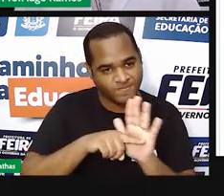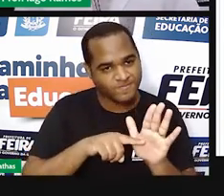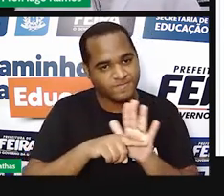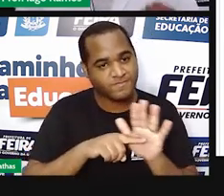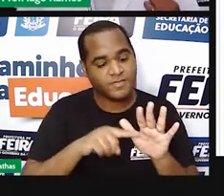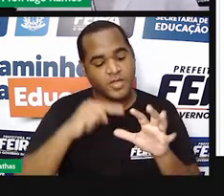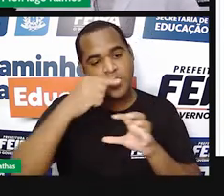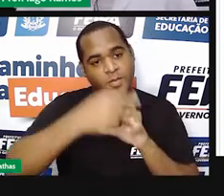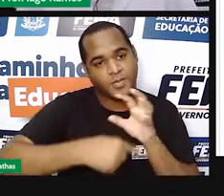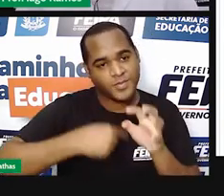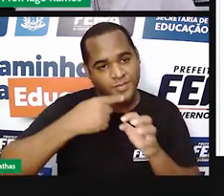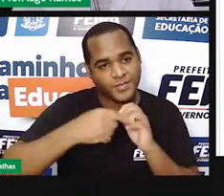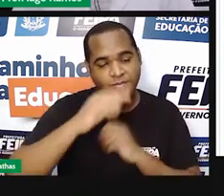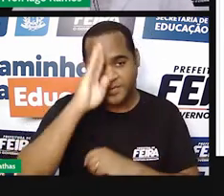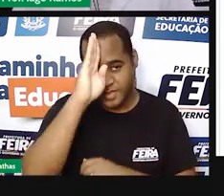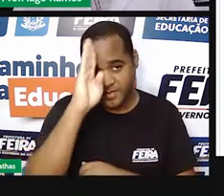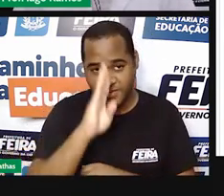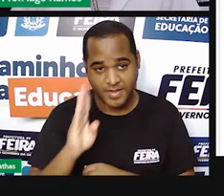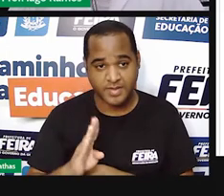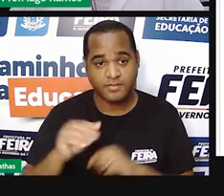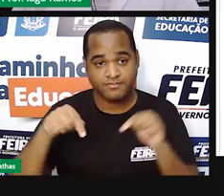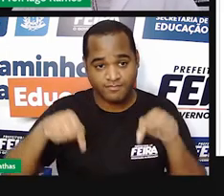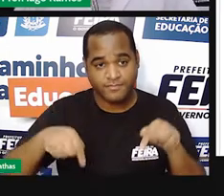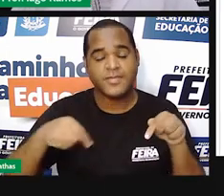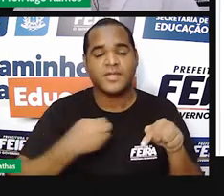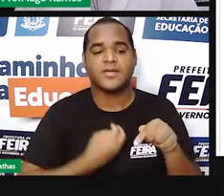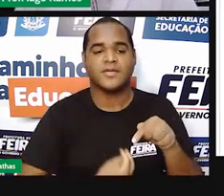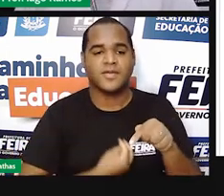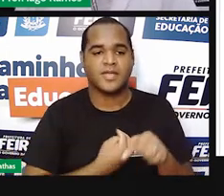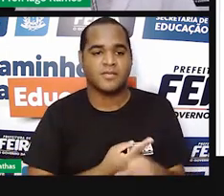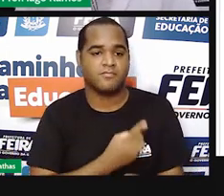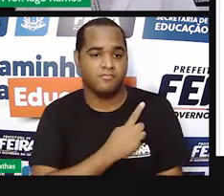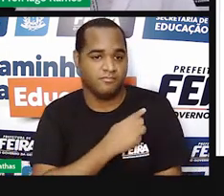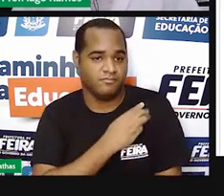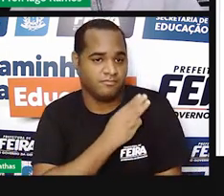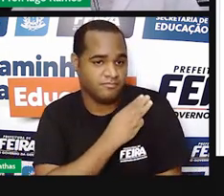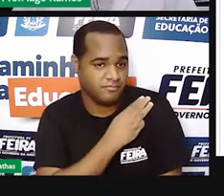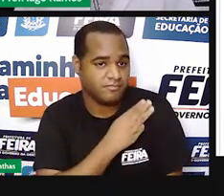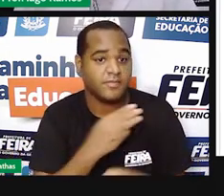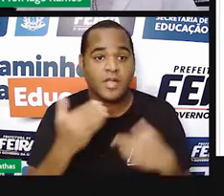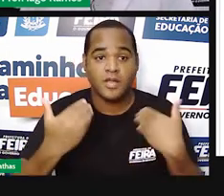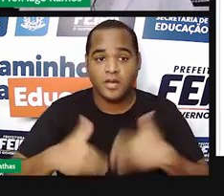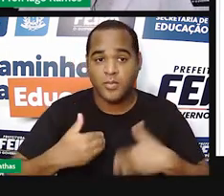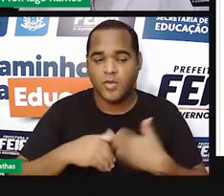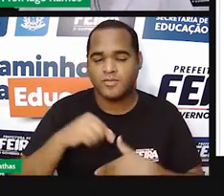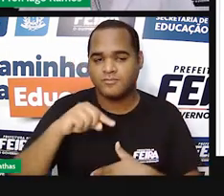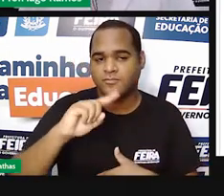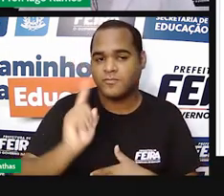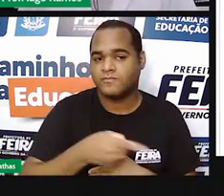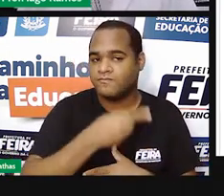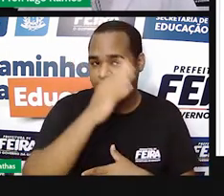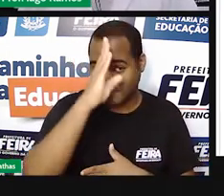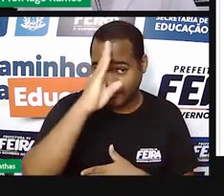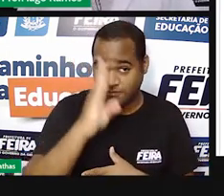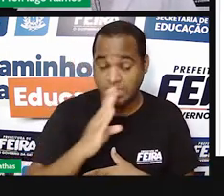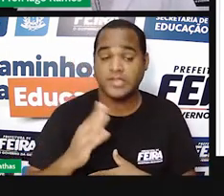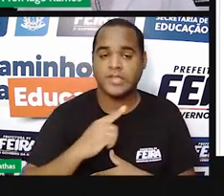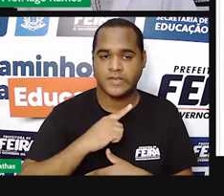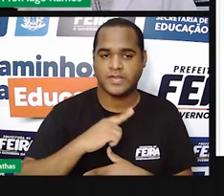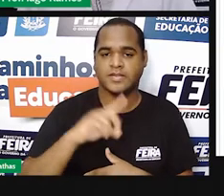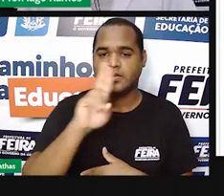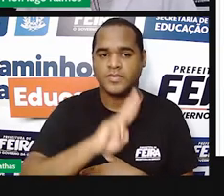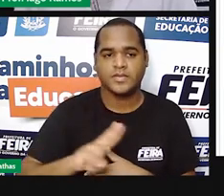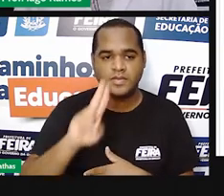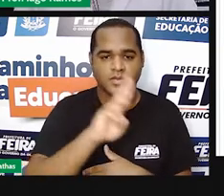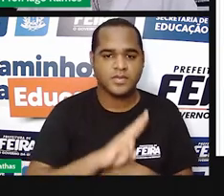do Ensino Médio a que é uma prova que hoje é usado no Brasil inteiro né para